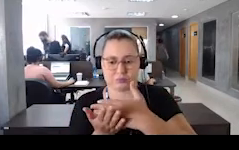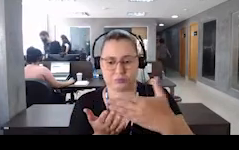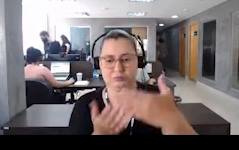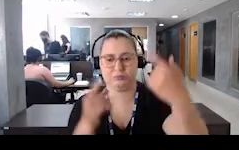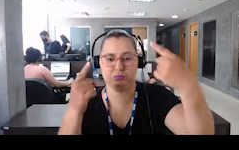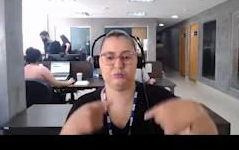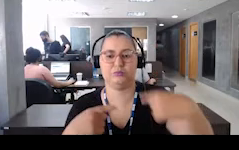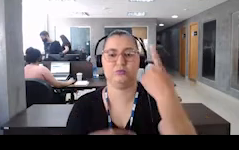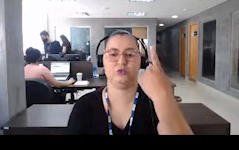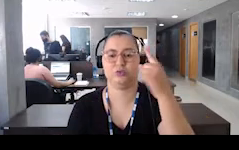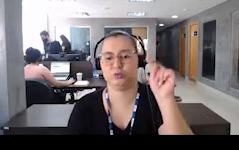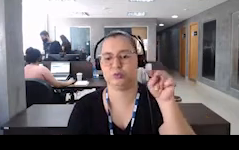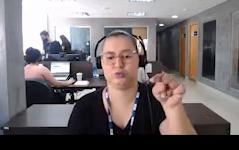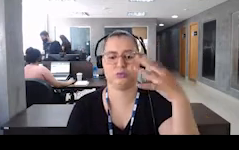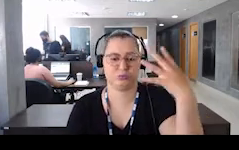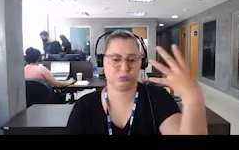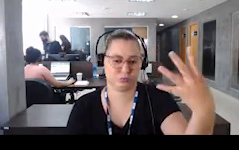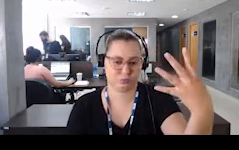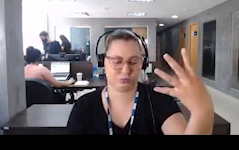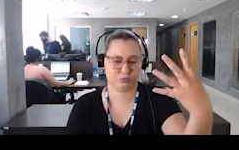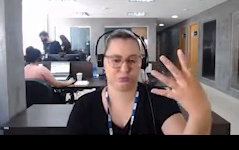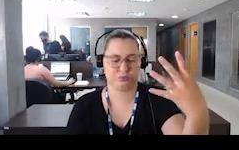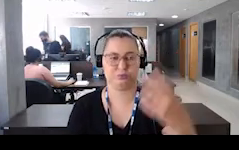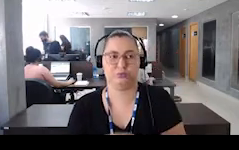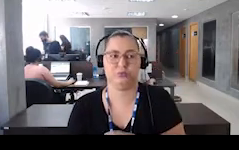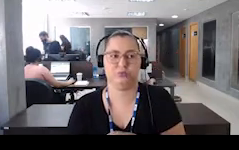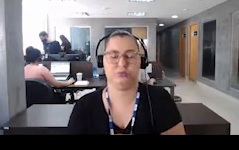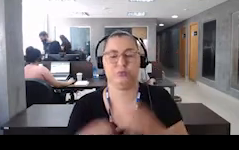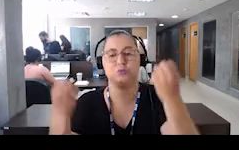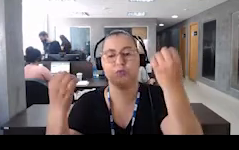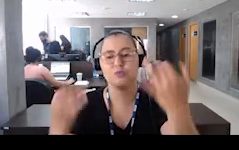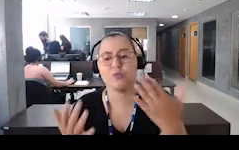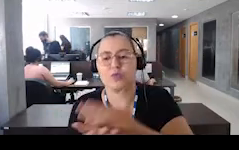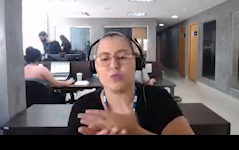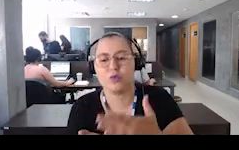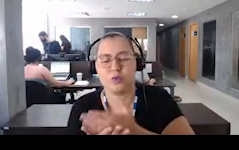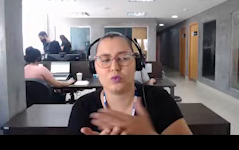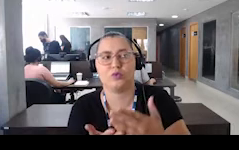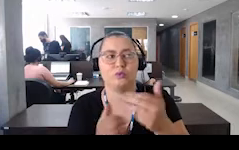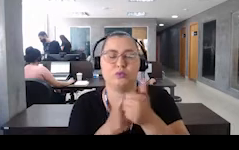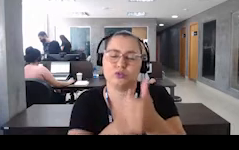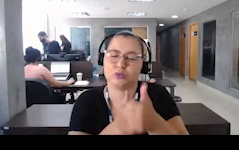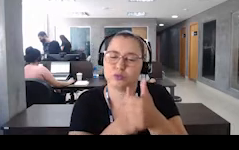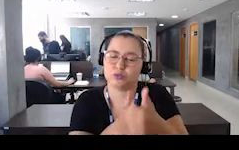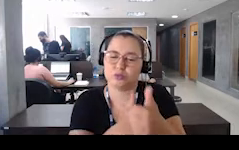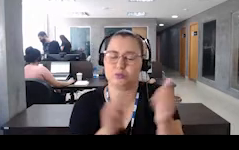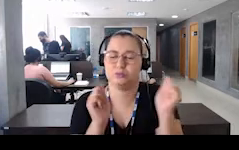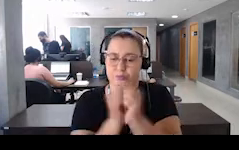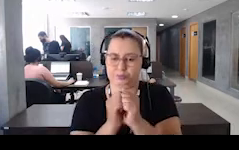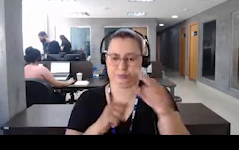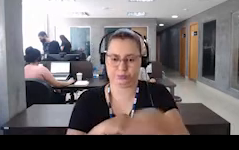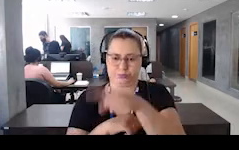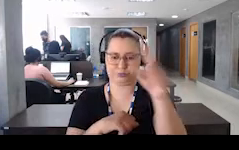começar a partir do desafio 1.4, né? Começar a solucionar e acompanhar junto com